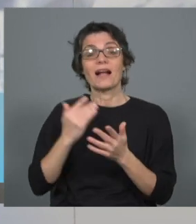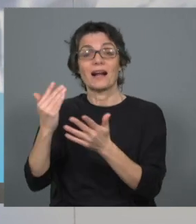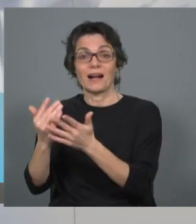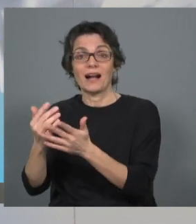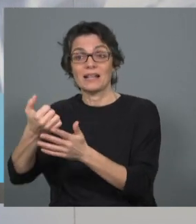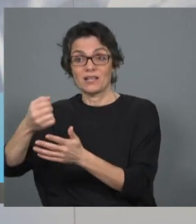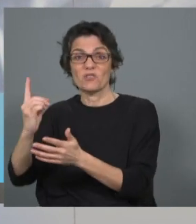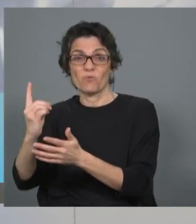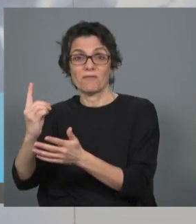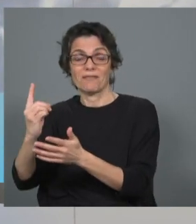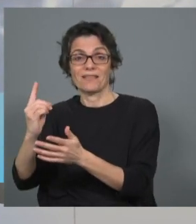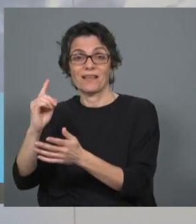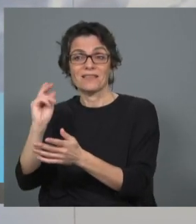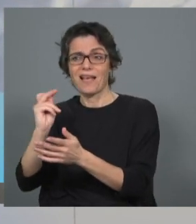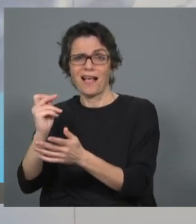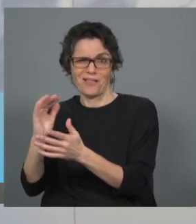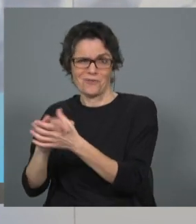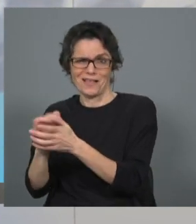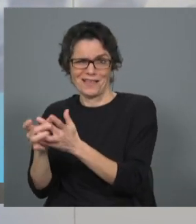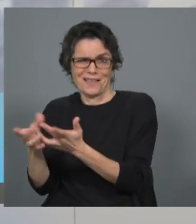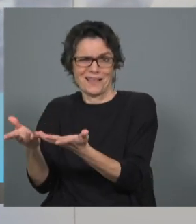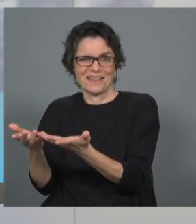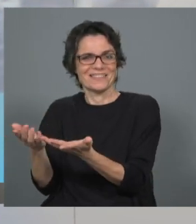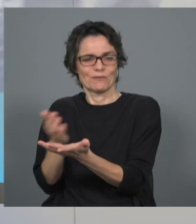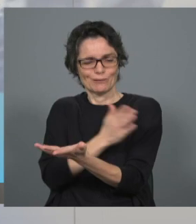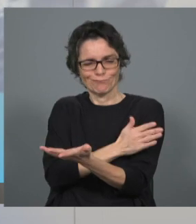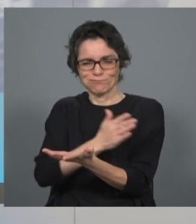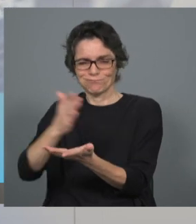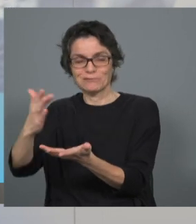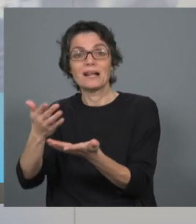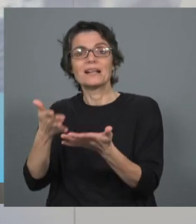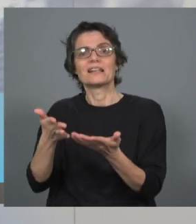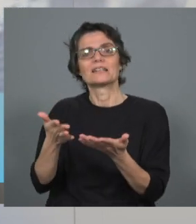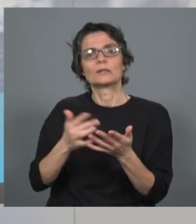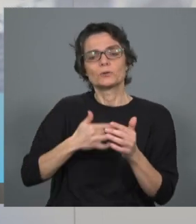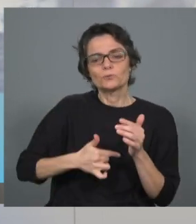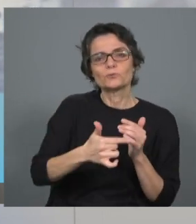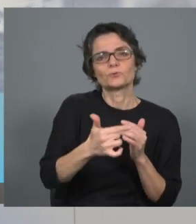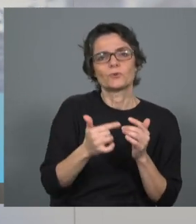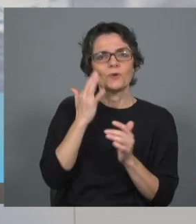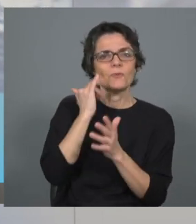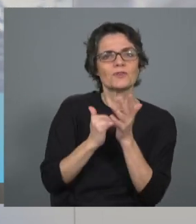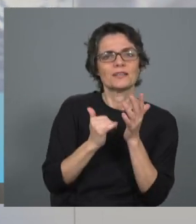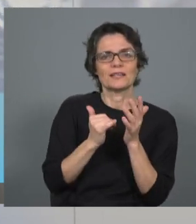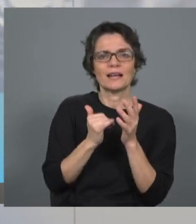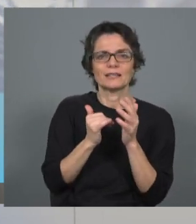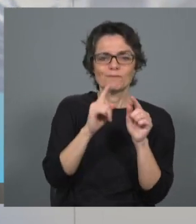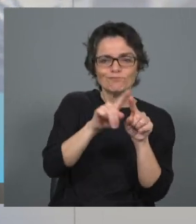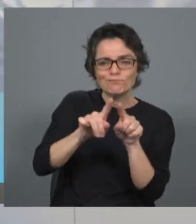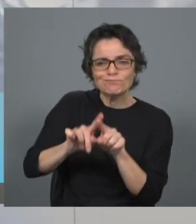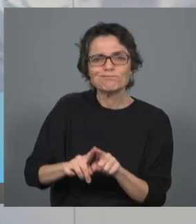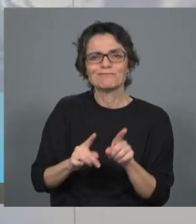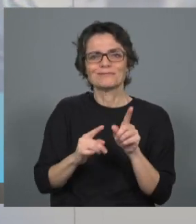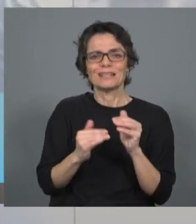próprio sacramento e a própria vocação. E a cada dia procuramos então que as diversas vocações, nos seus diferentes